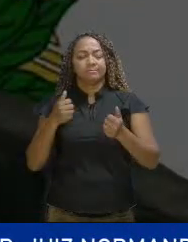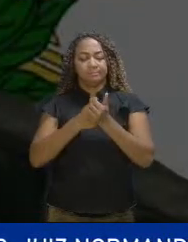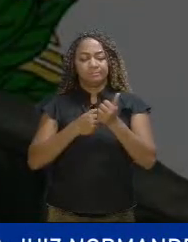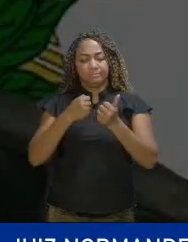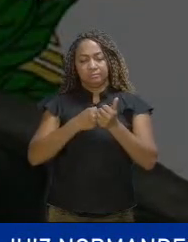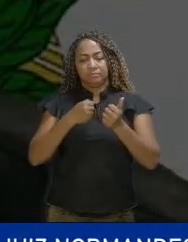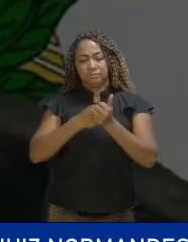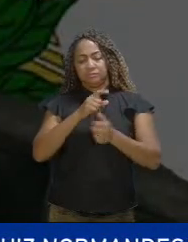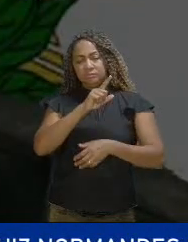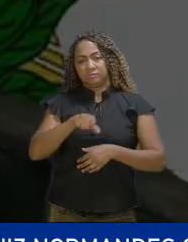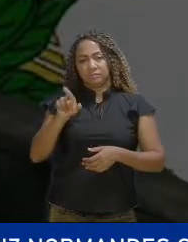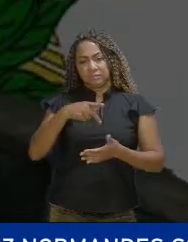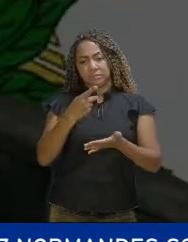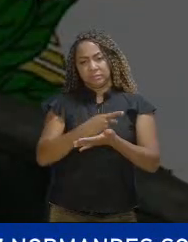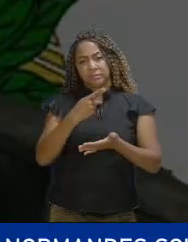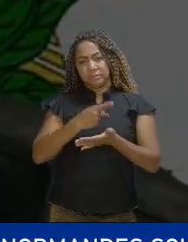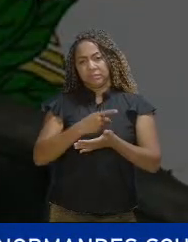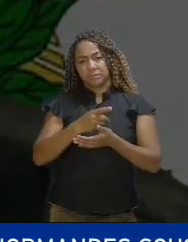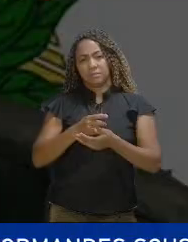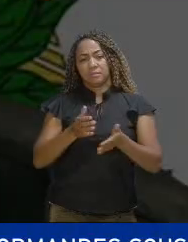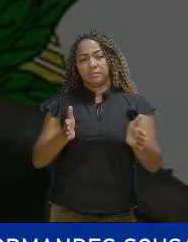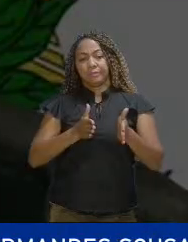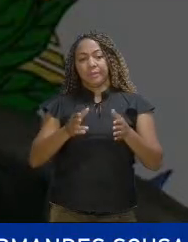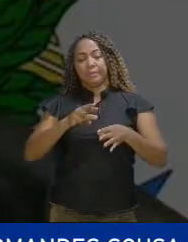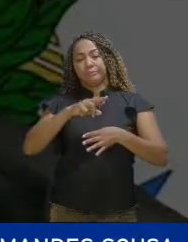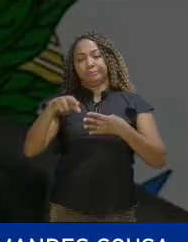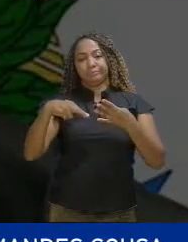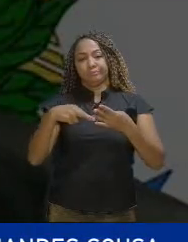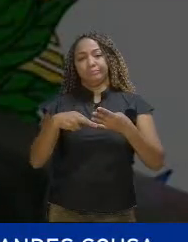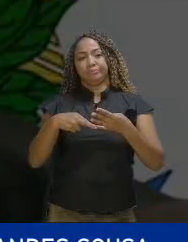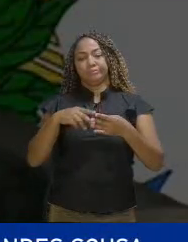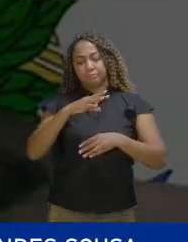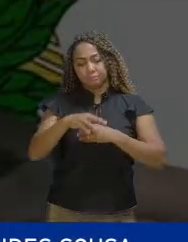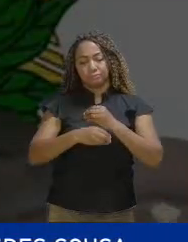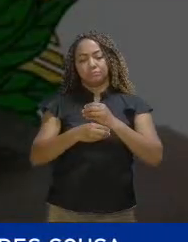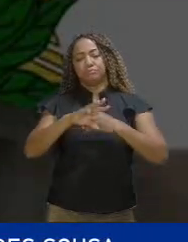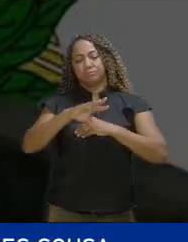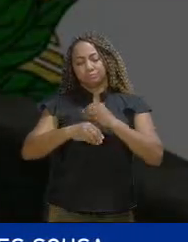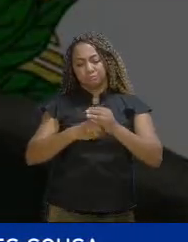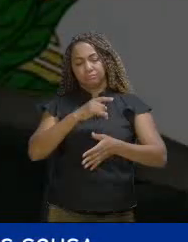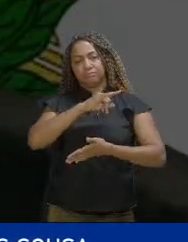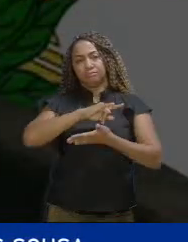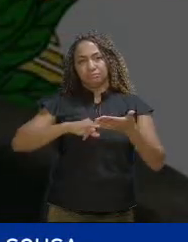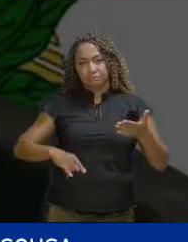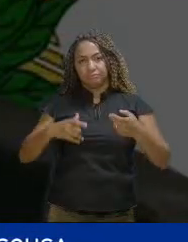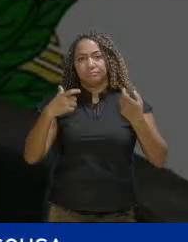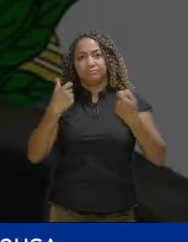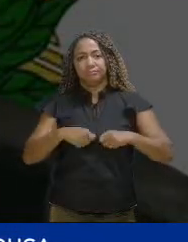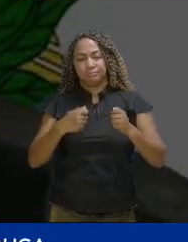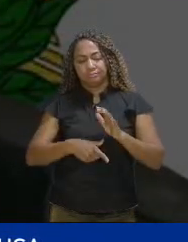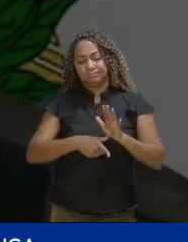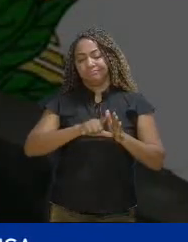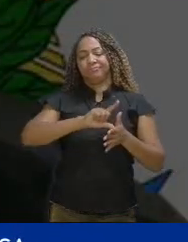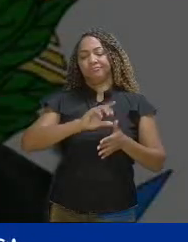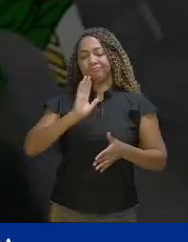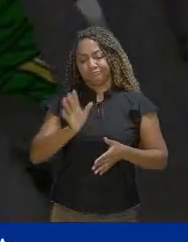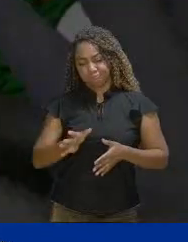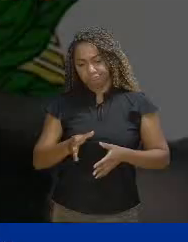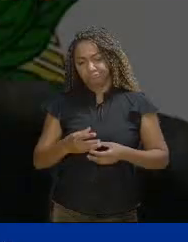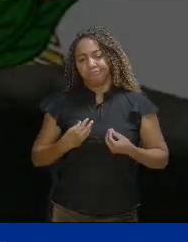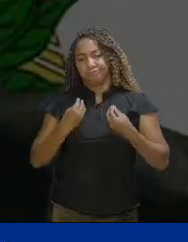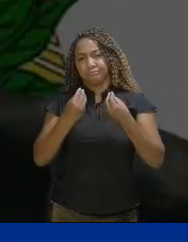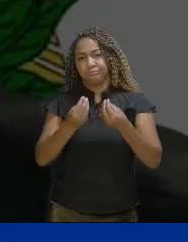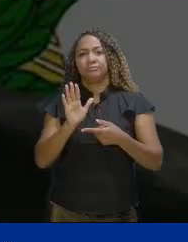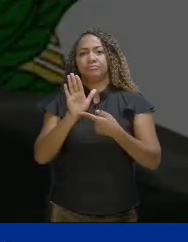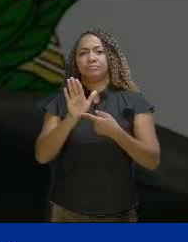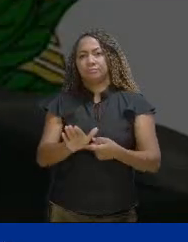falhas veio agora somente na fase recursal, mediante a juntada de documentos que deviam existir à época, porque